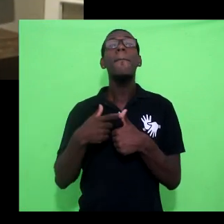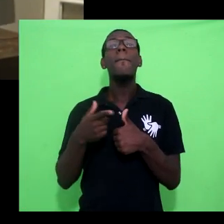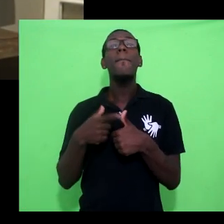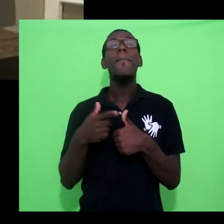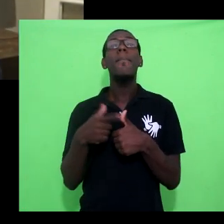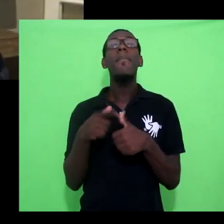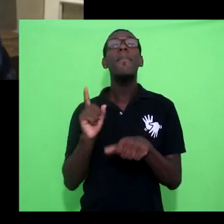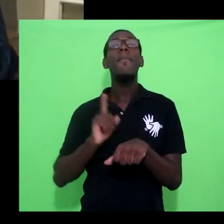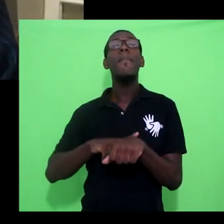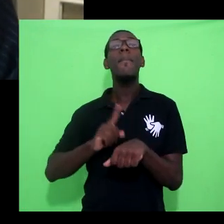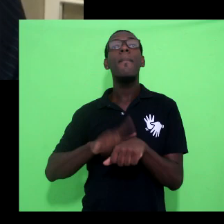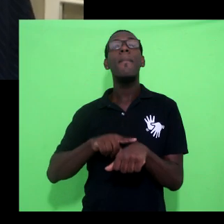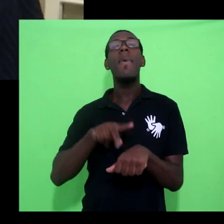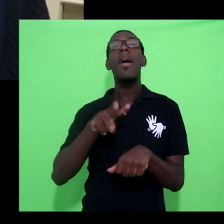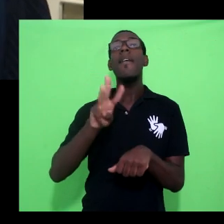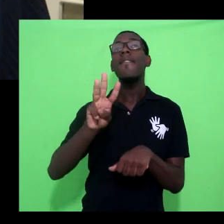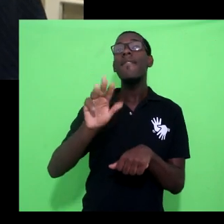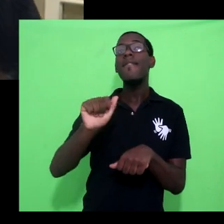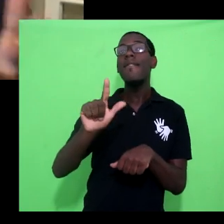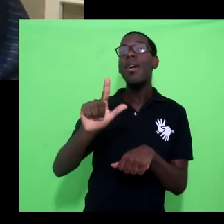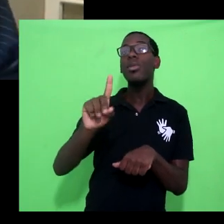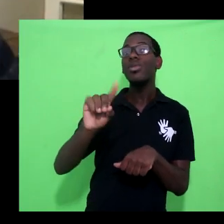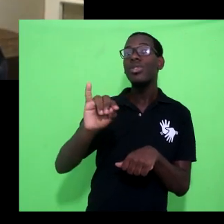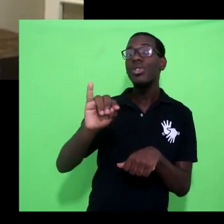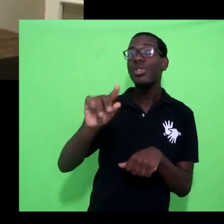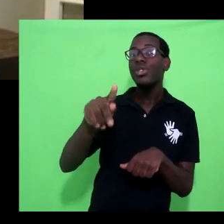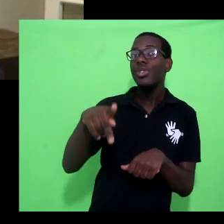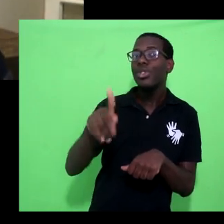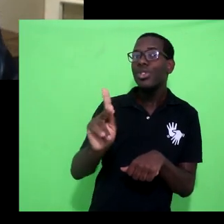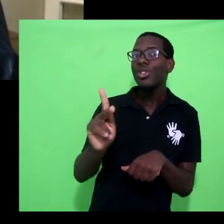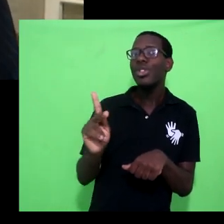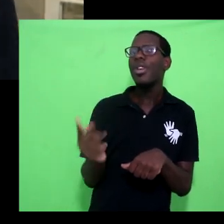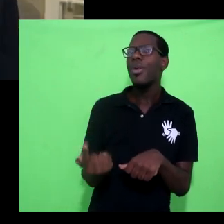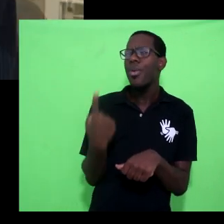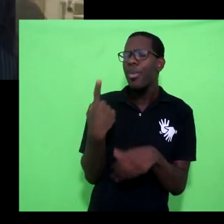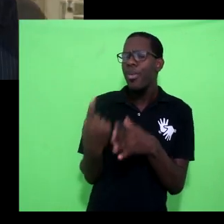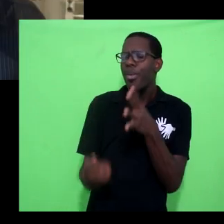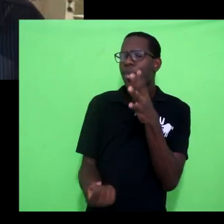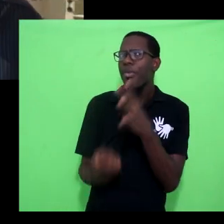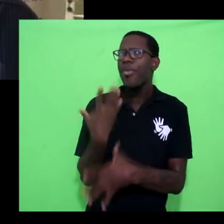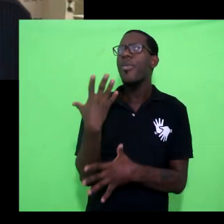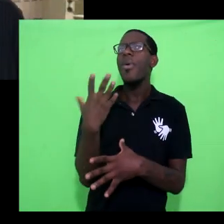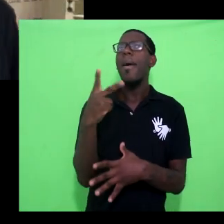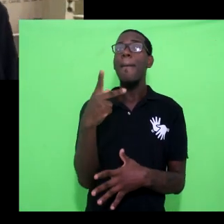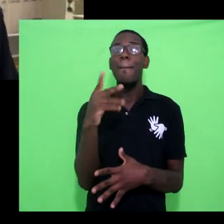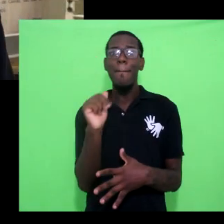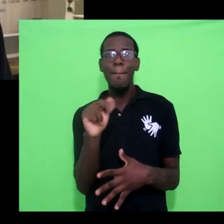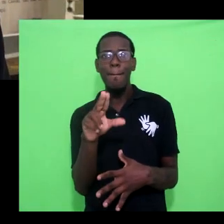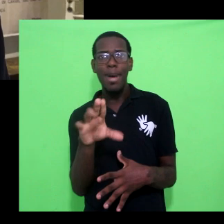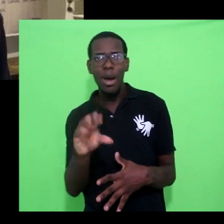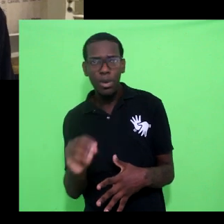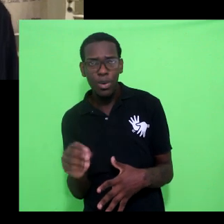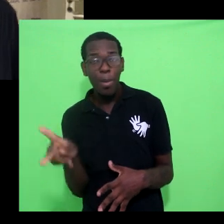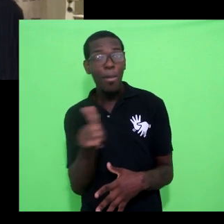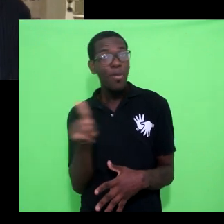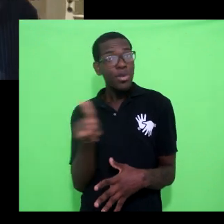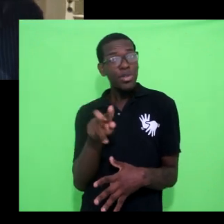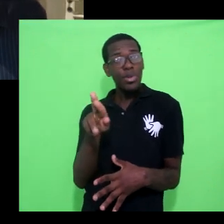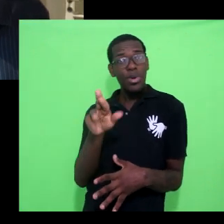o Valdir Pereira, que foi um dos fundadores, né, junto com os anões de Paula Barros, o professor